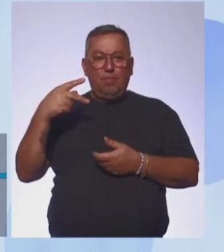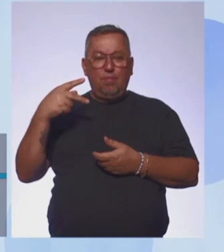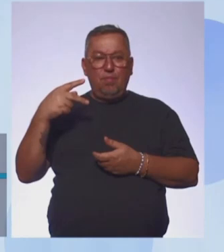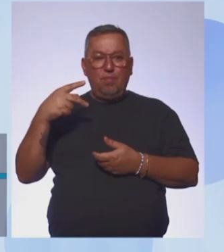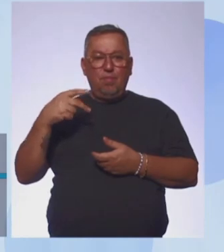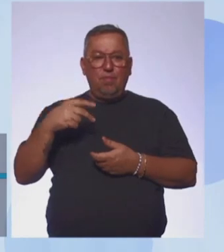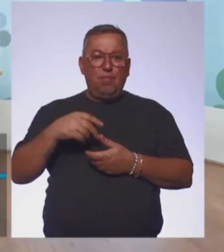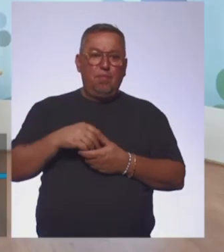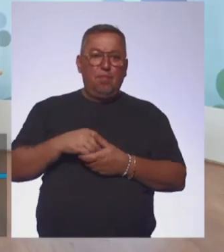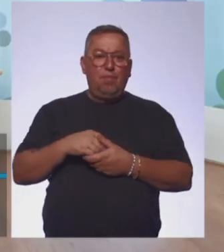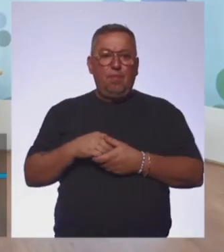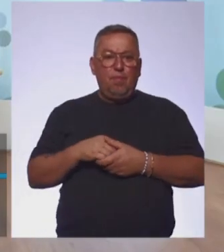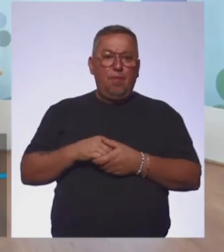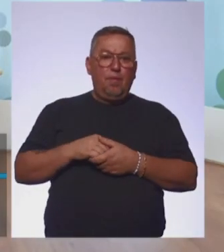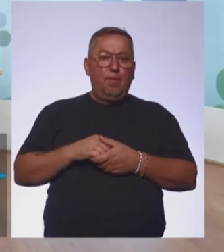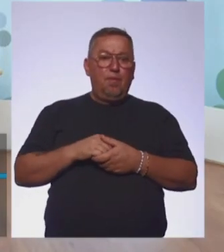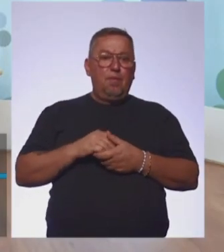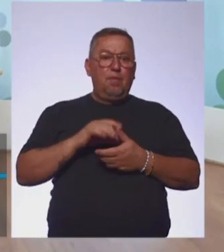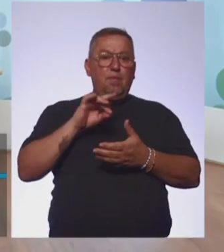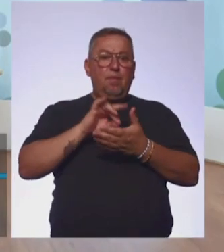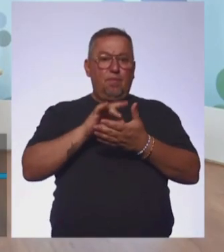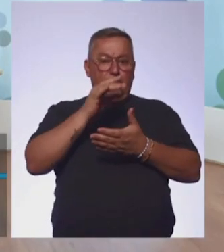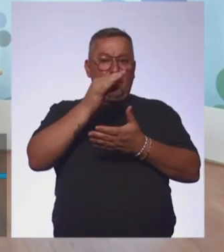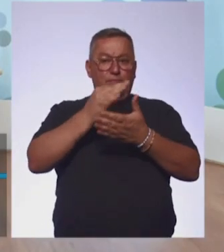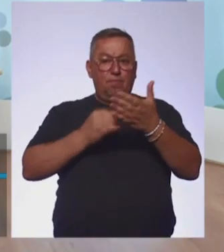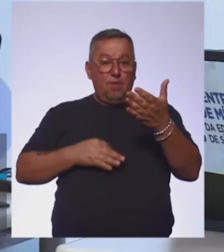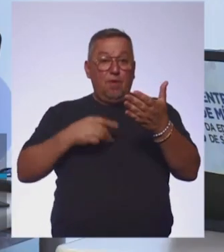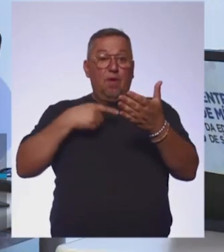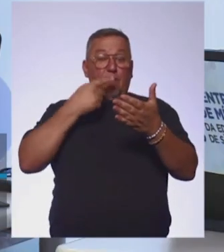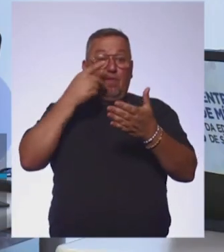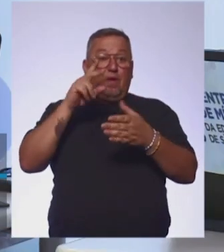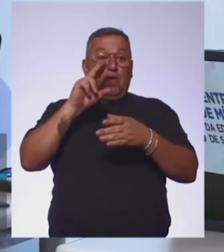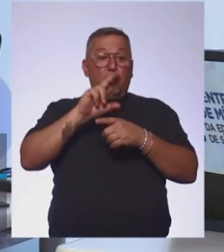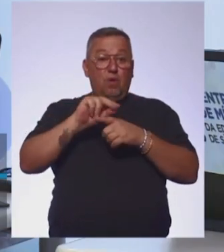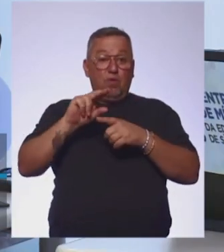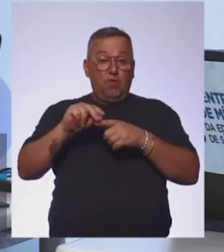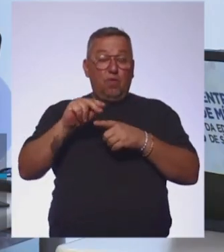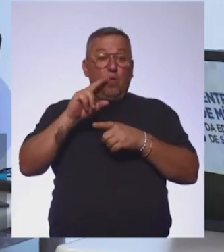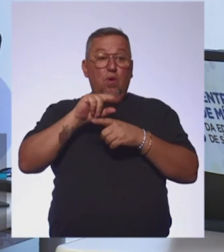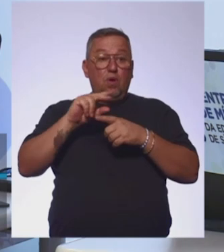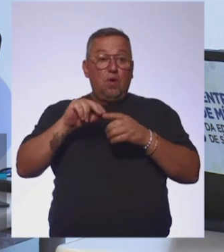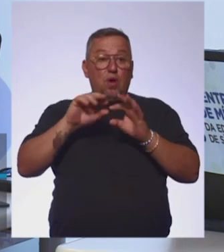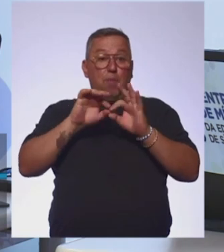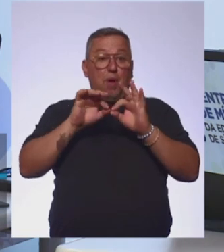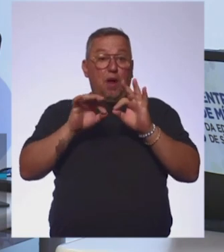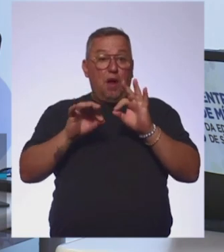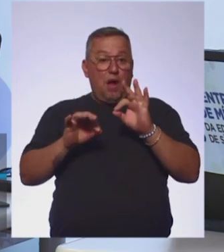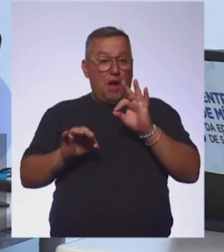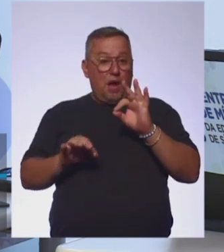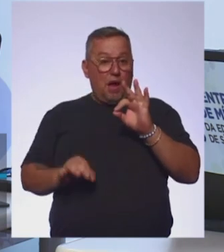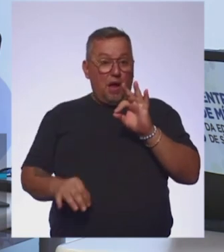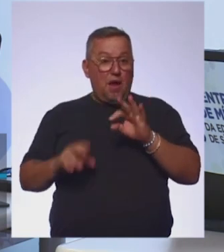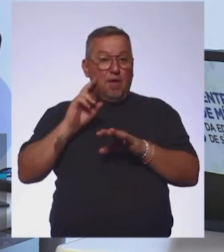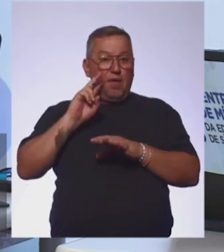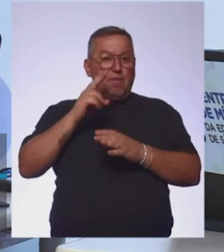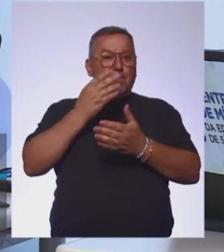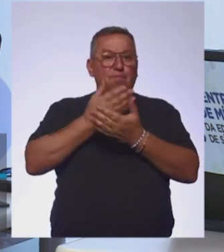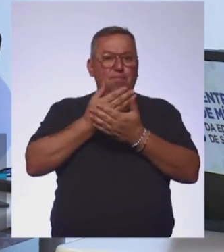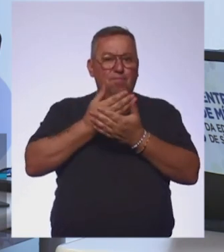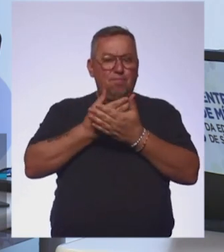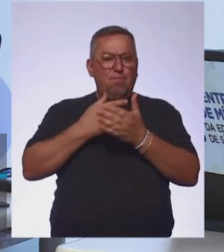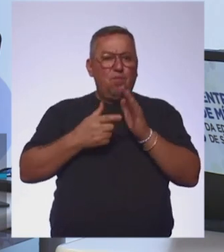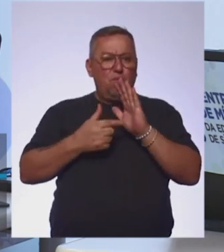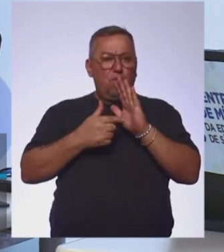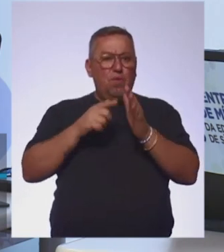gente tem olhado, na verdade, né? é um texto que fala de um artigo. O artigo é um pouco mais extenso, porque eu vou trazer ele na aula que vem. Tá. E só para